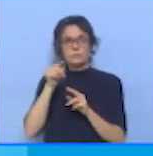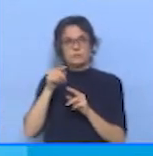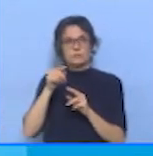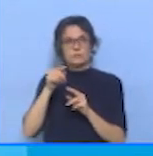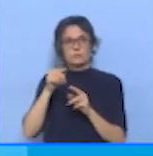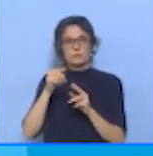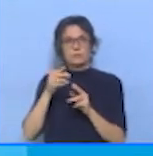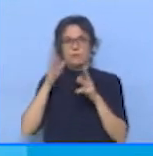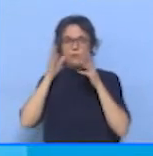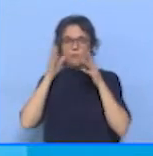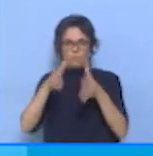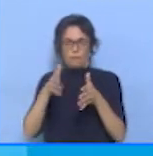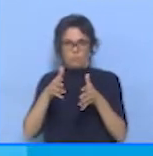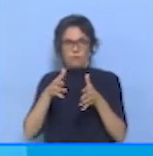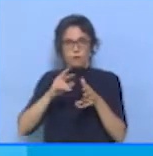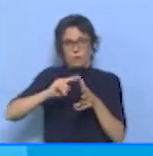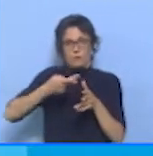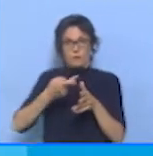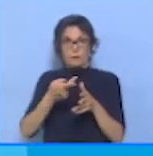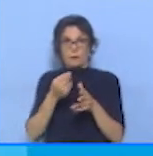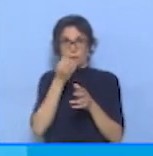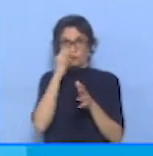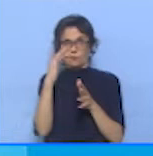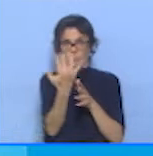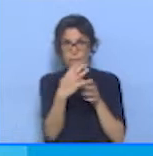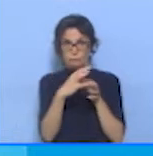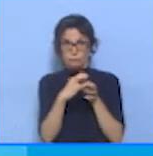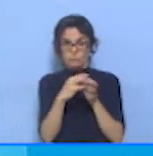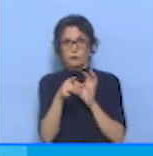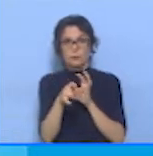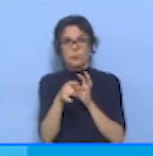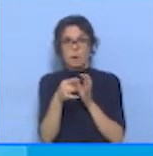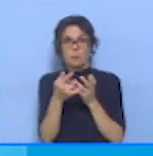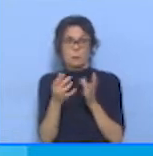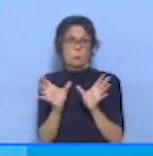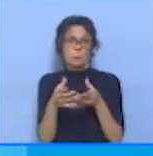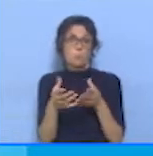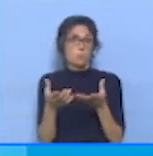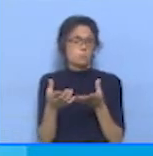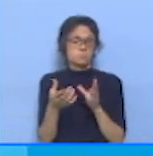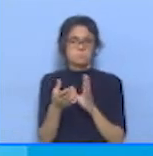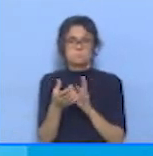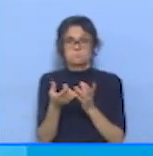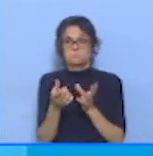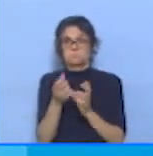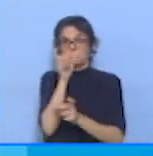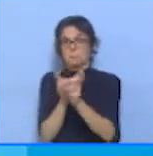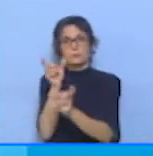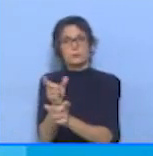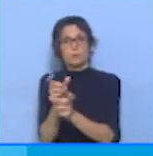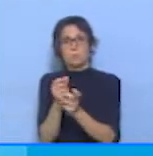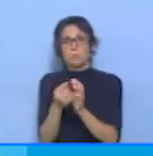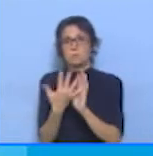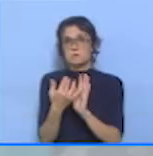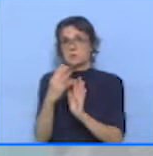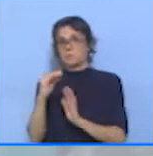focos de conversão ecológica, como lhe chamamos, que podem ser grupos de meia dúzia de pessoas, 5 a 10 pessoas, pronto. Que já